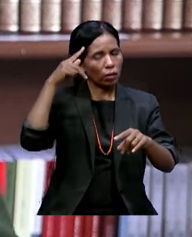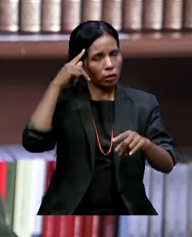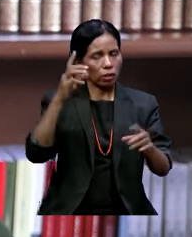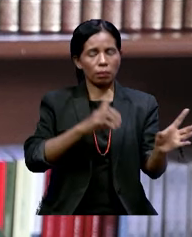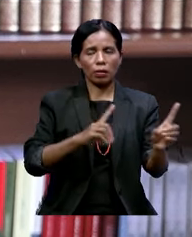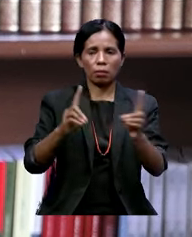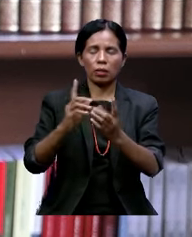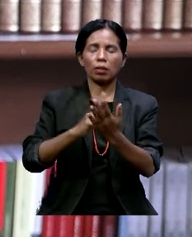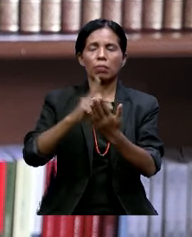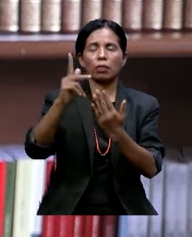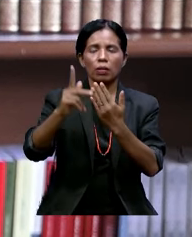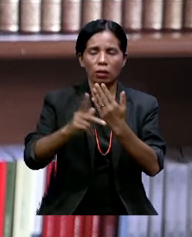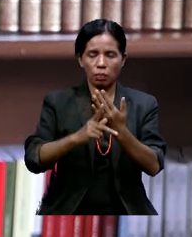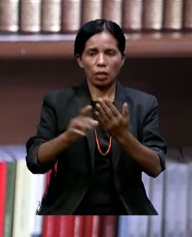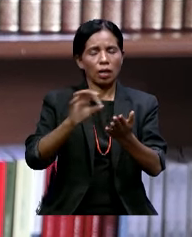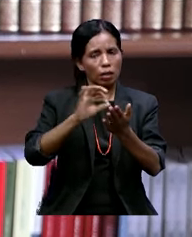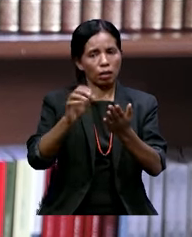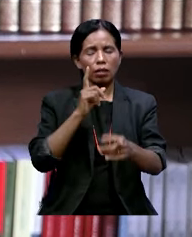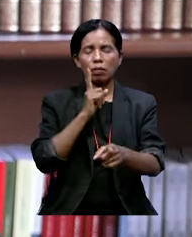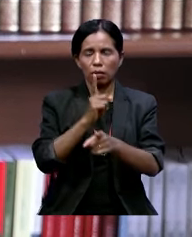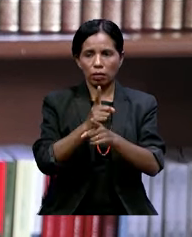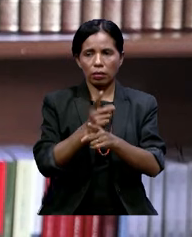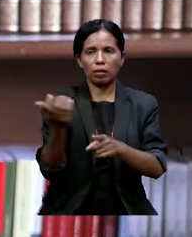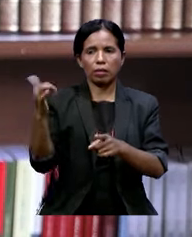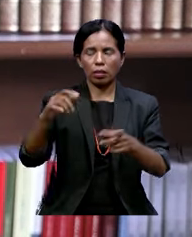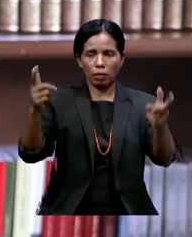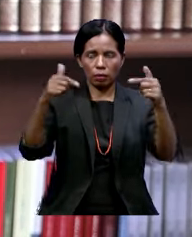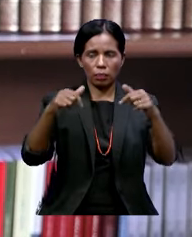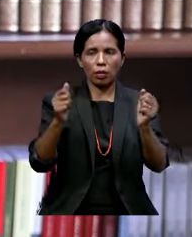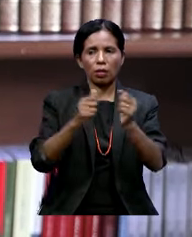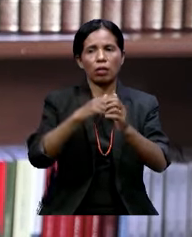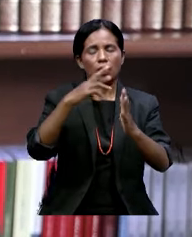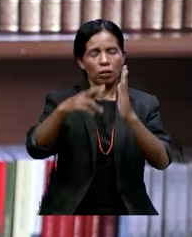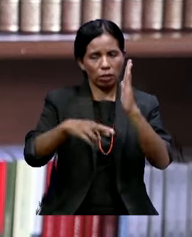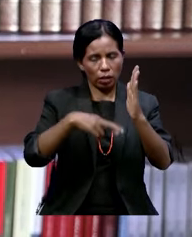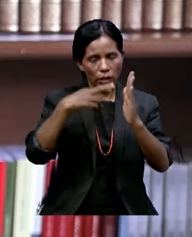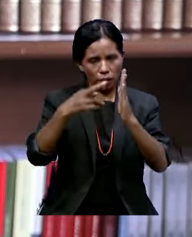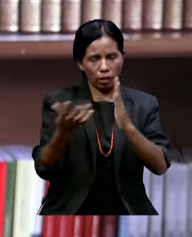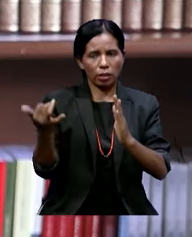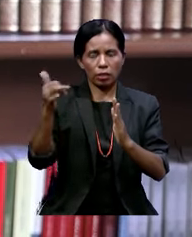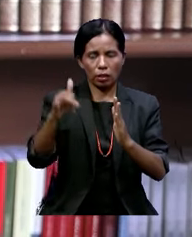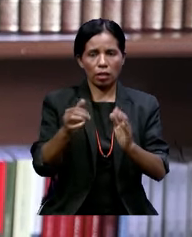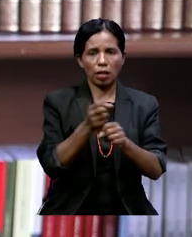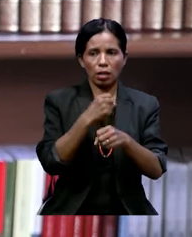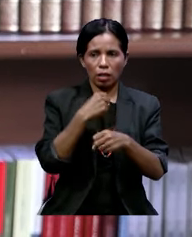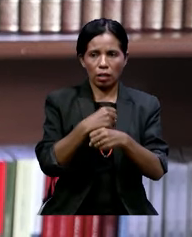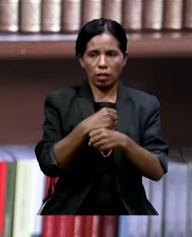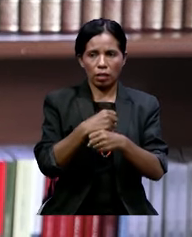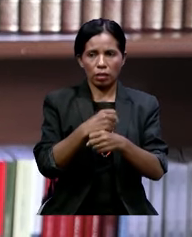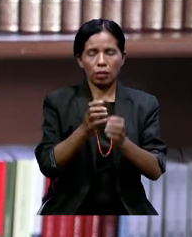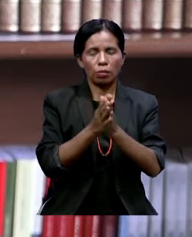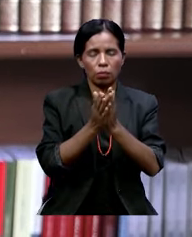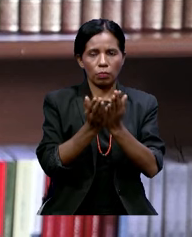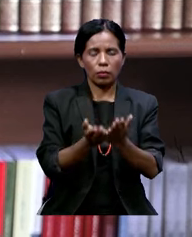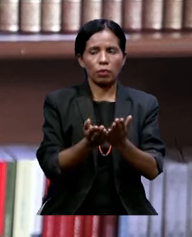ne hakere muito bem, ne dia teves. Sira mai ho, sira ninia regulamento interna, depois produz be manual político